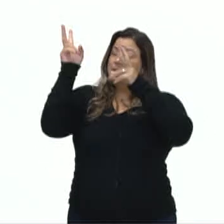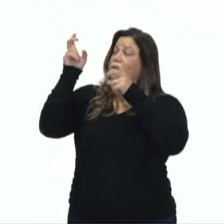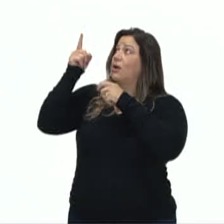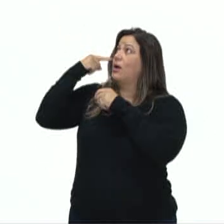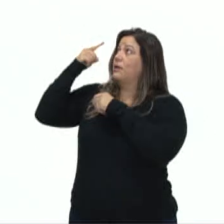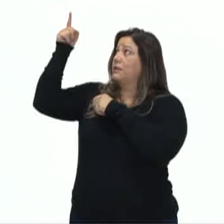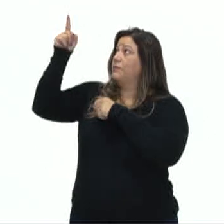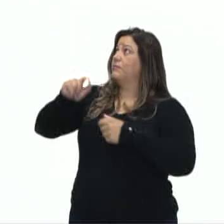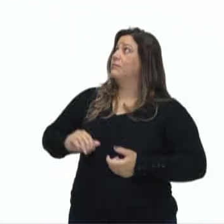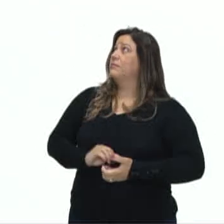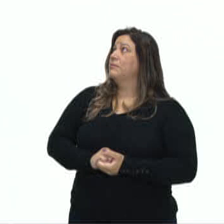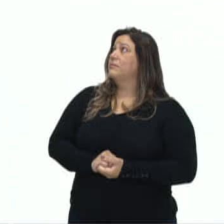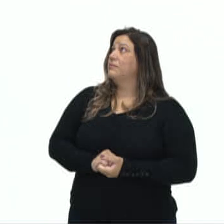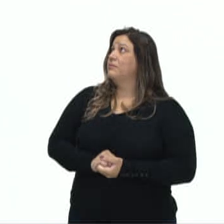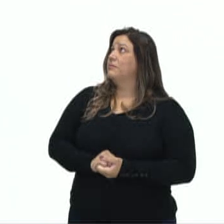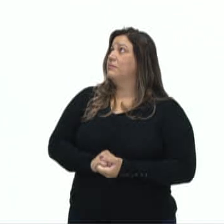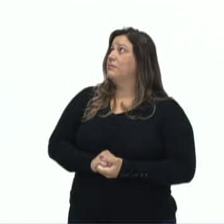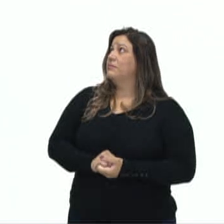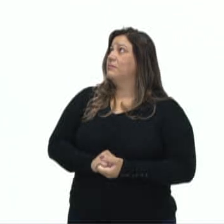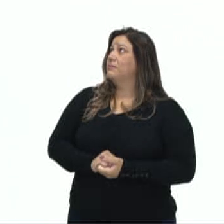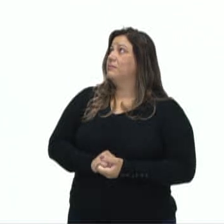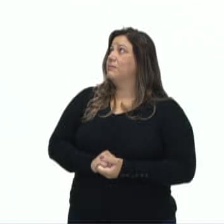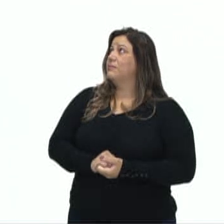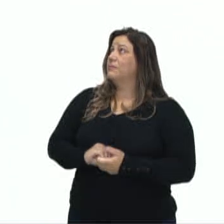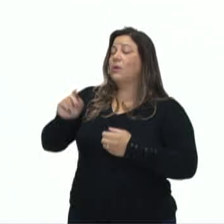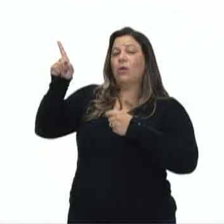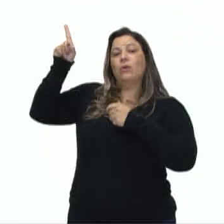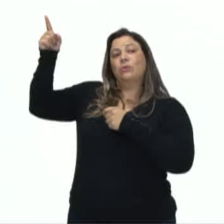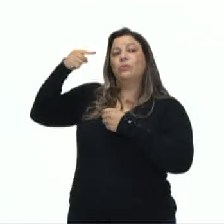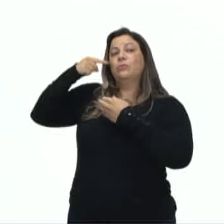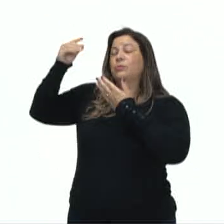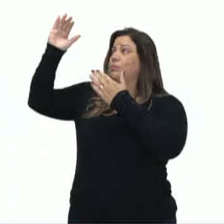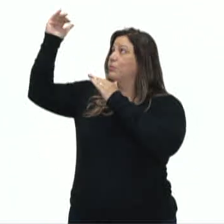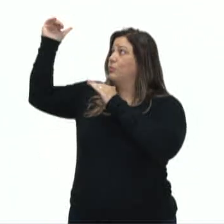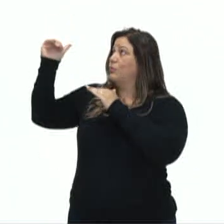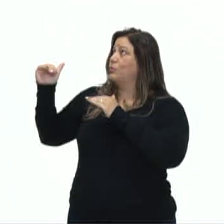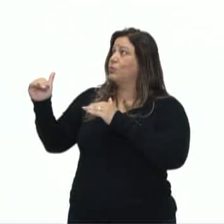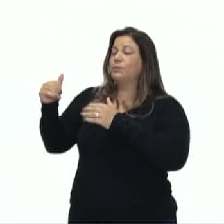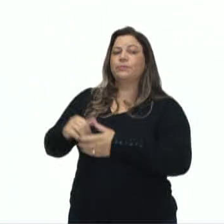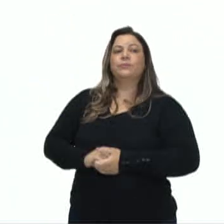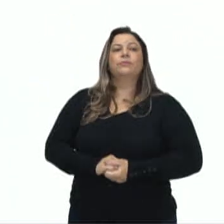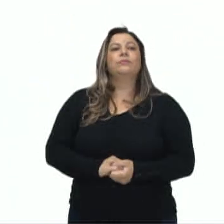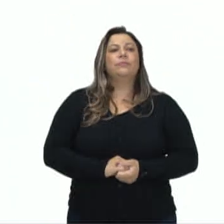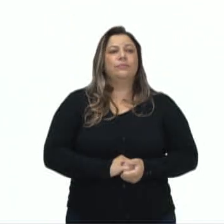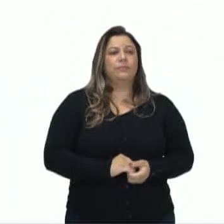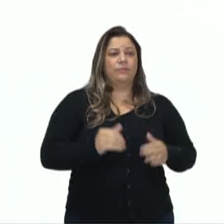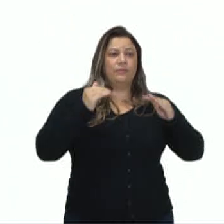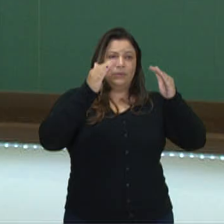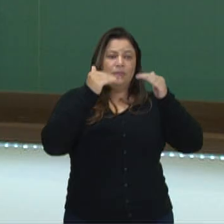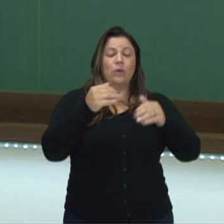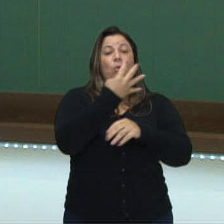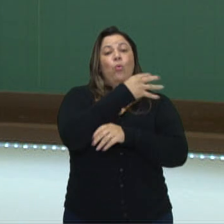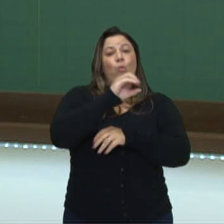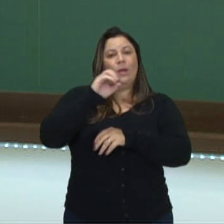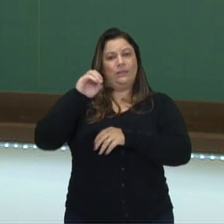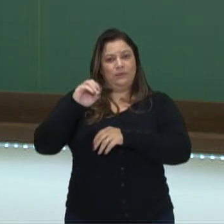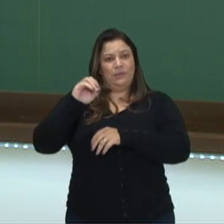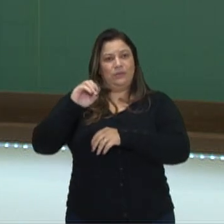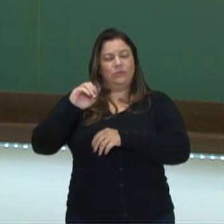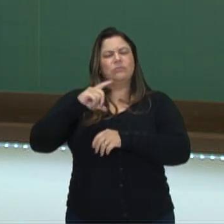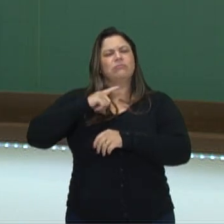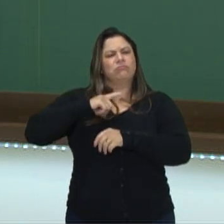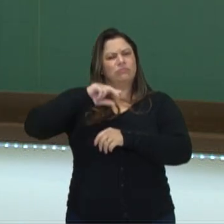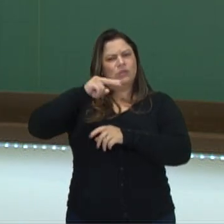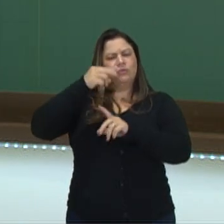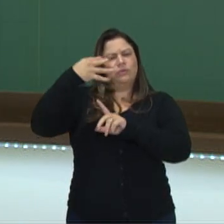é 1. Como todos os fatores encontrados apresentam expoente par, 400 é um número quadrado perfeito. Então, olha lá. 2